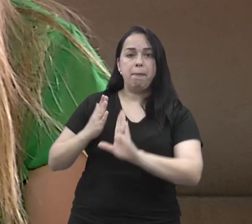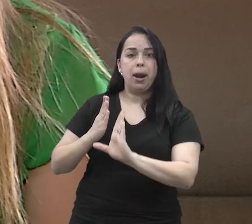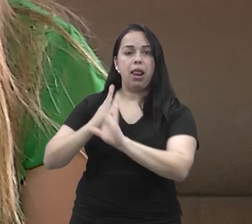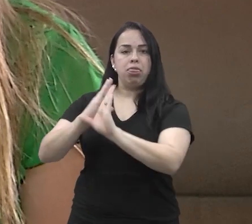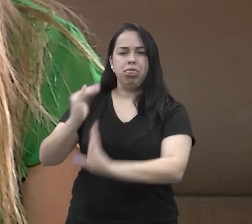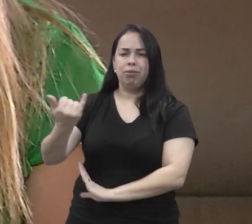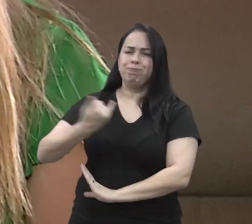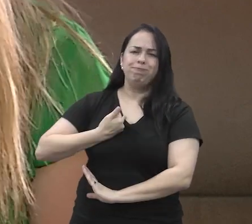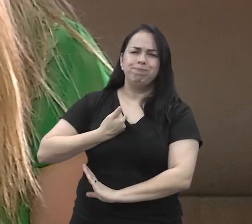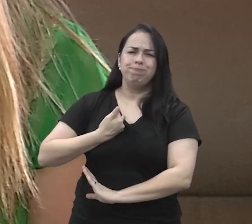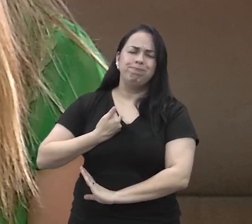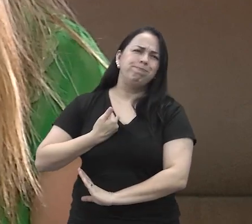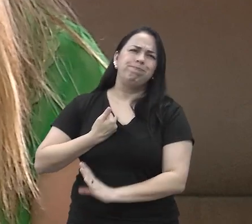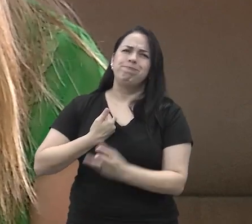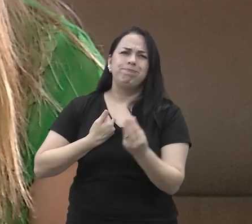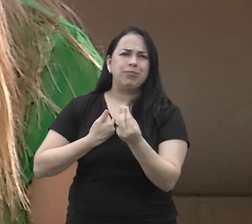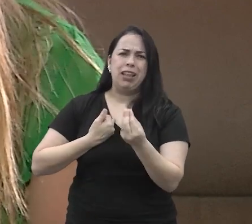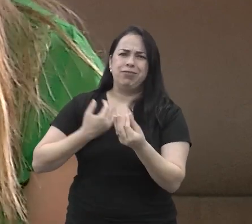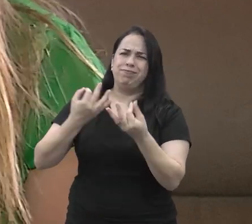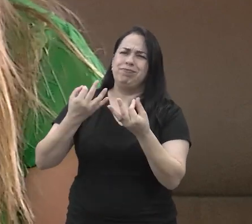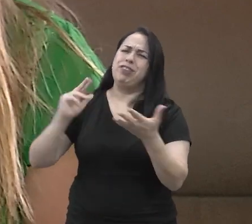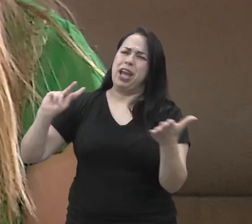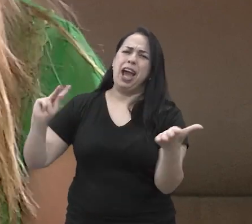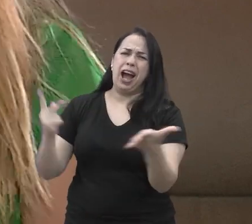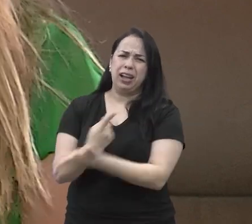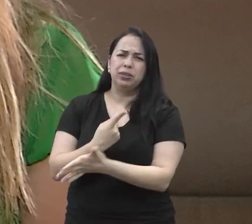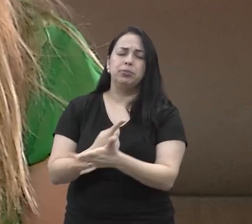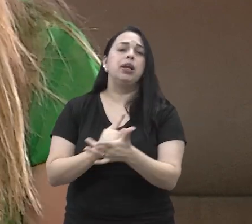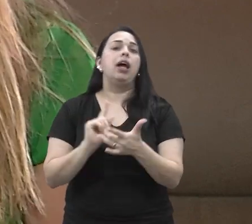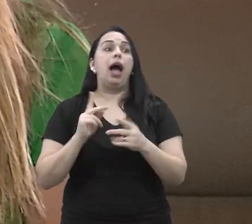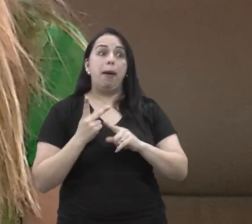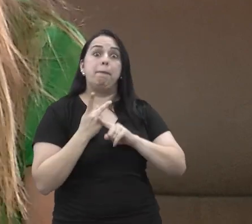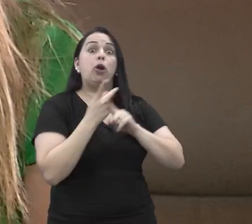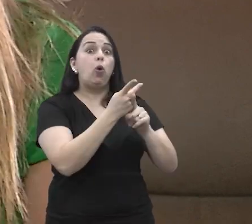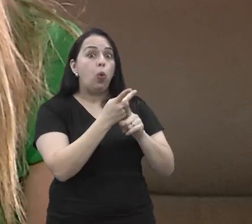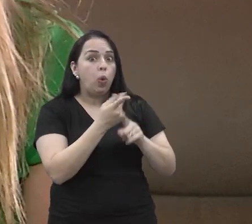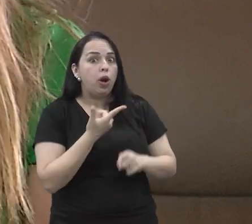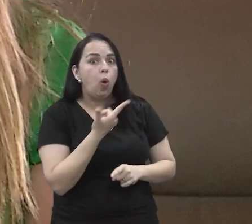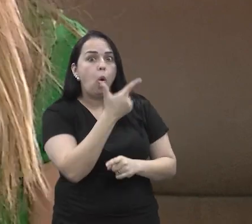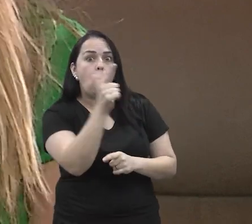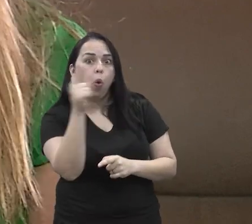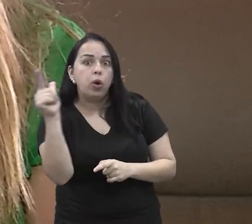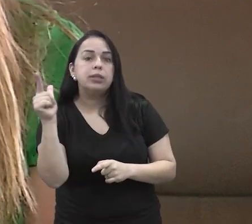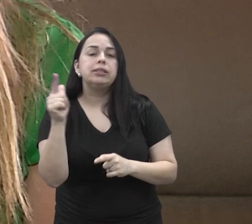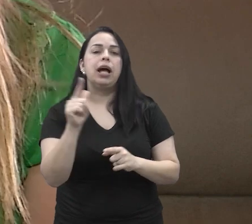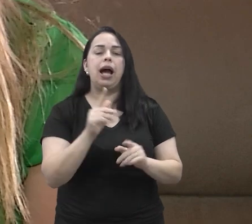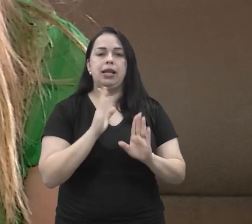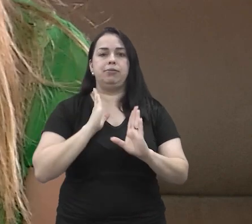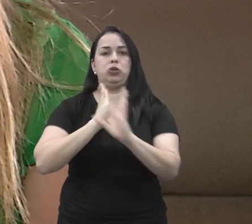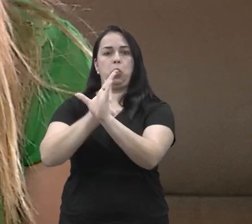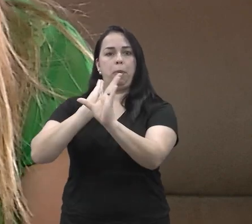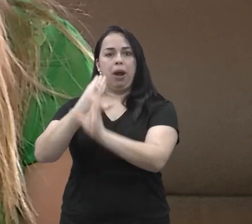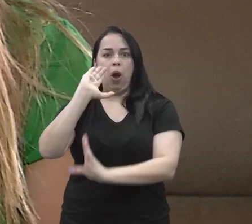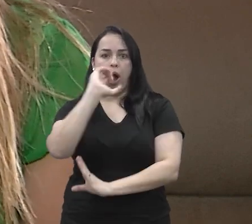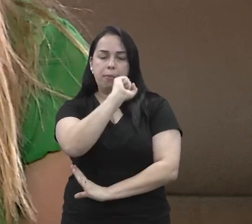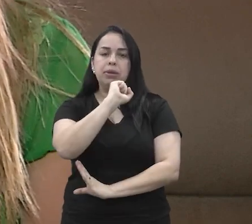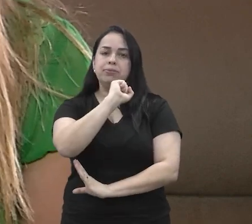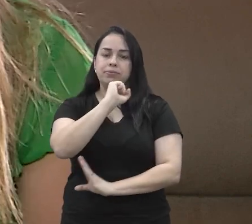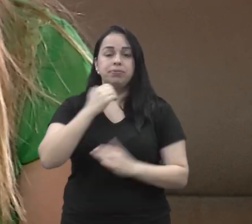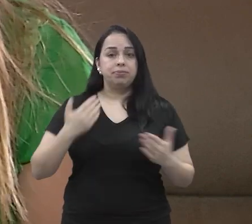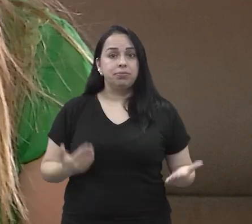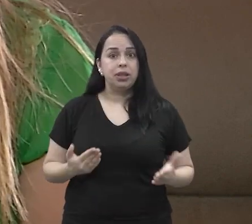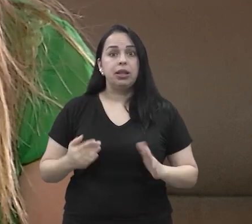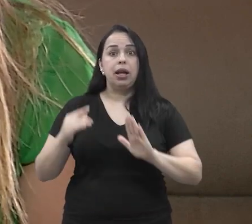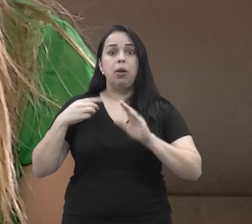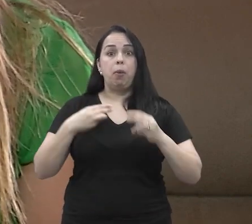ver o que era. O primeiro diagnóstico não foi feito certo. Aí fui atrás de outros que daí